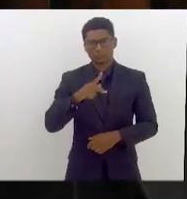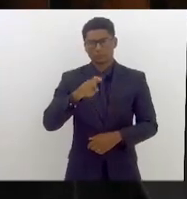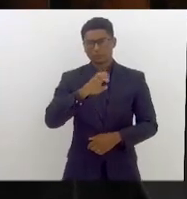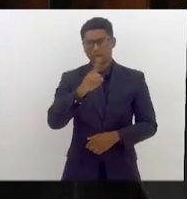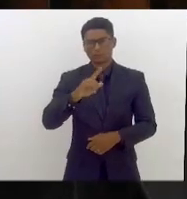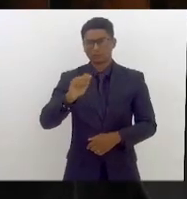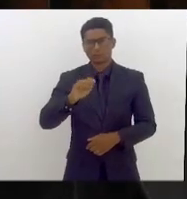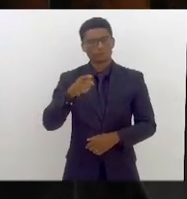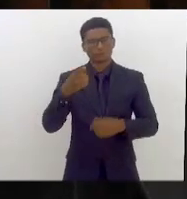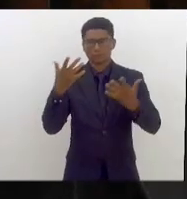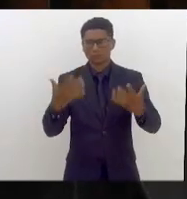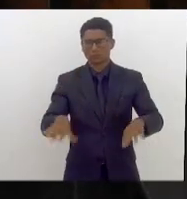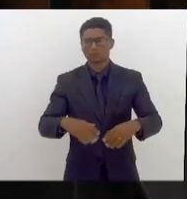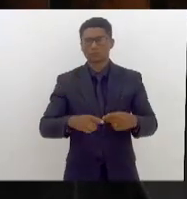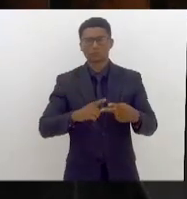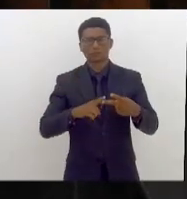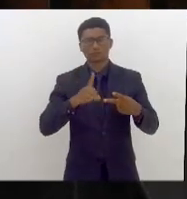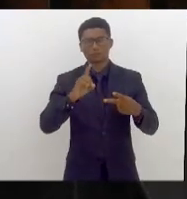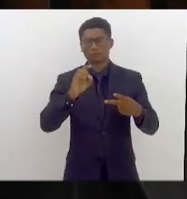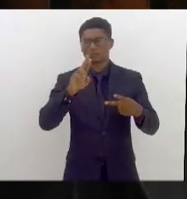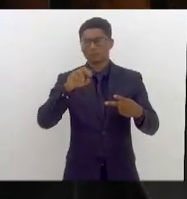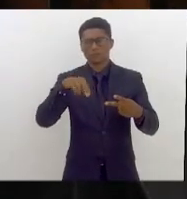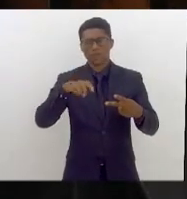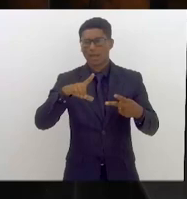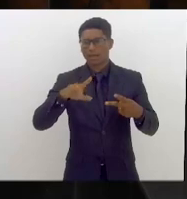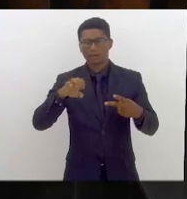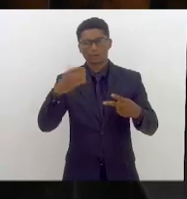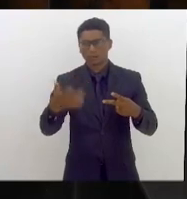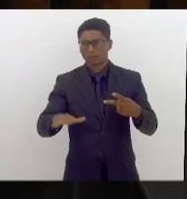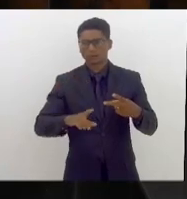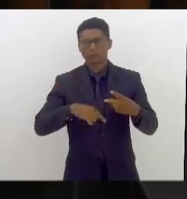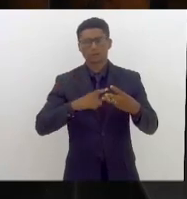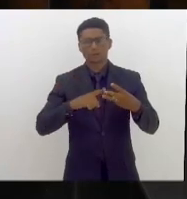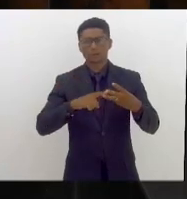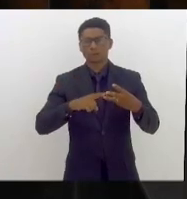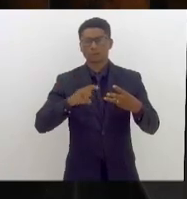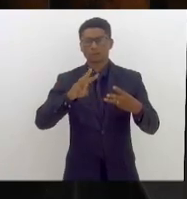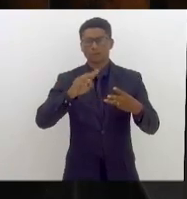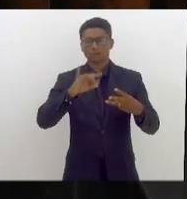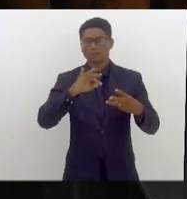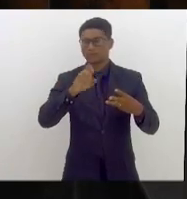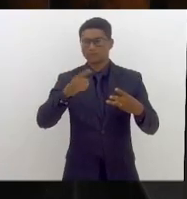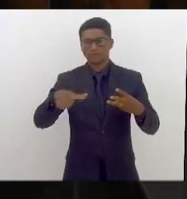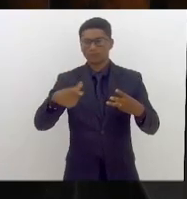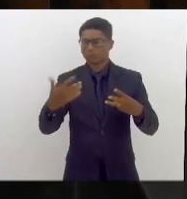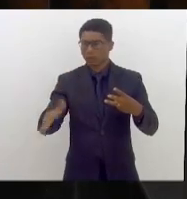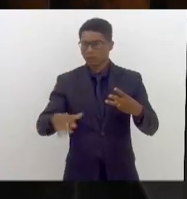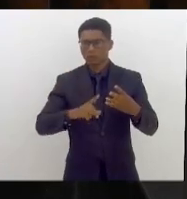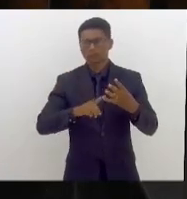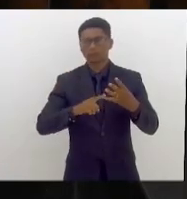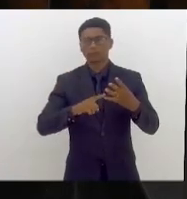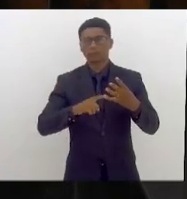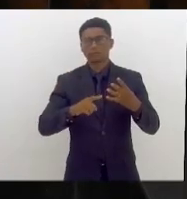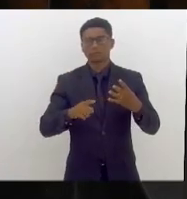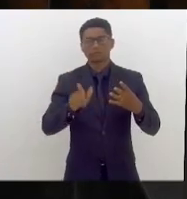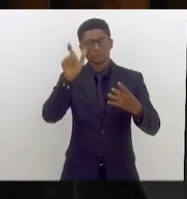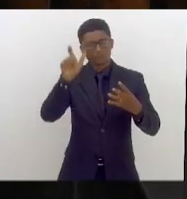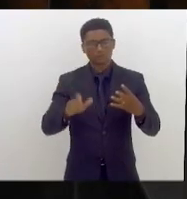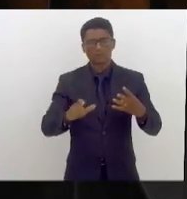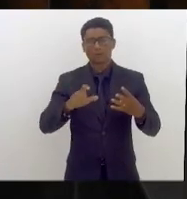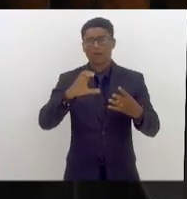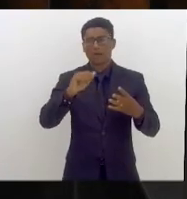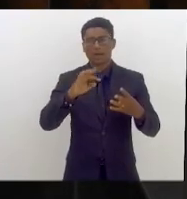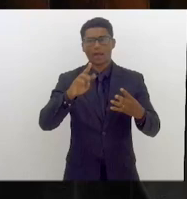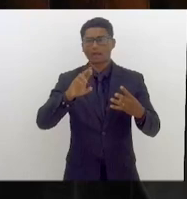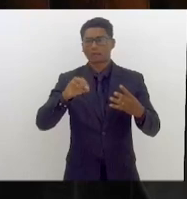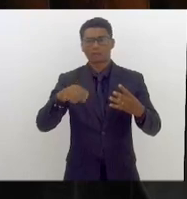O governo interino de Dornelles nunca quis saber. O governo Witzel, o breve, nunca quis saber. E o governo Cláudio Castro nunca quis saber. E a